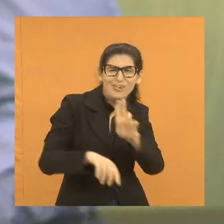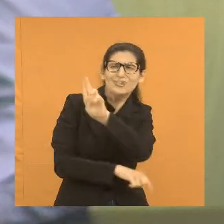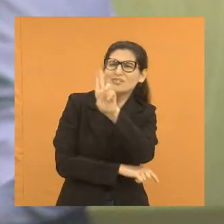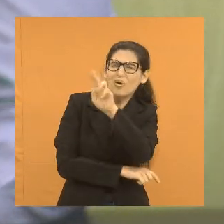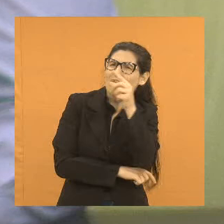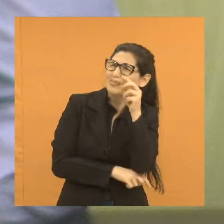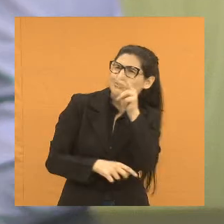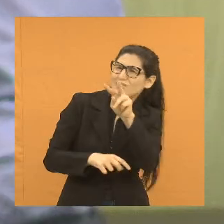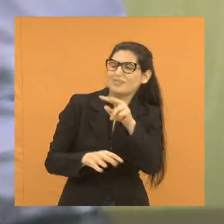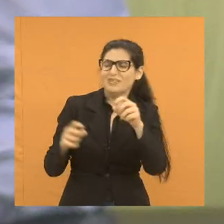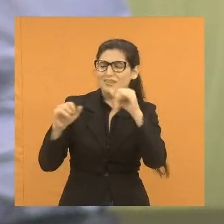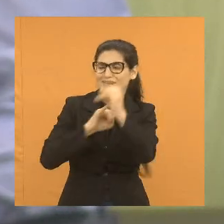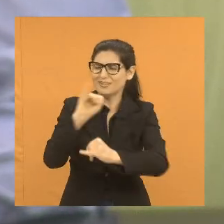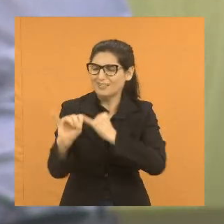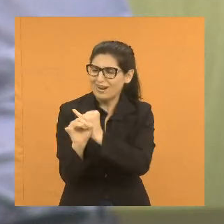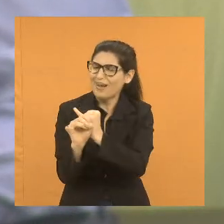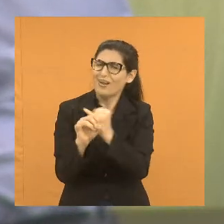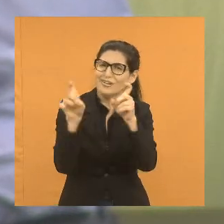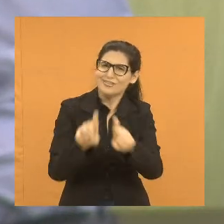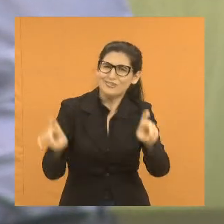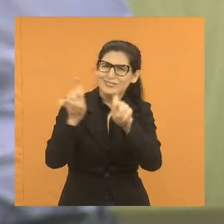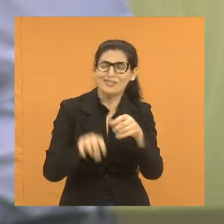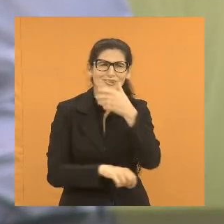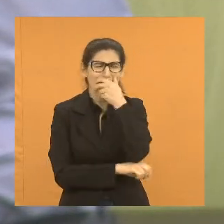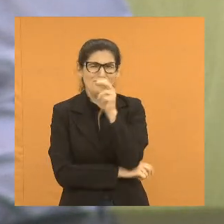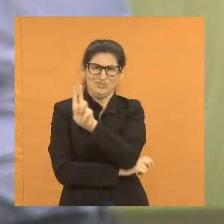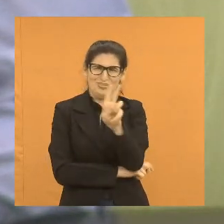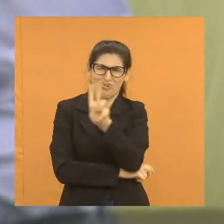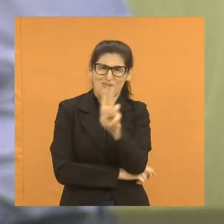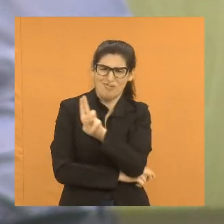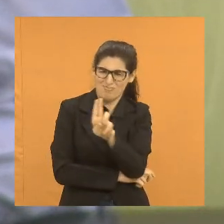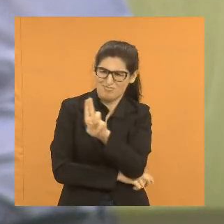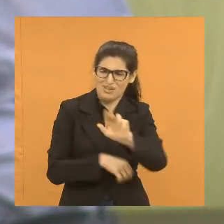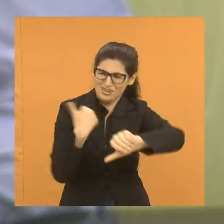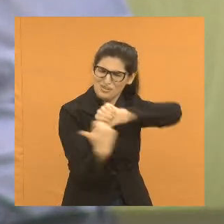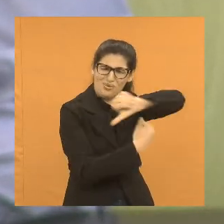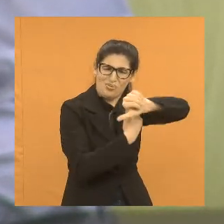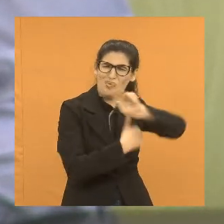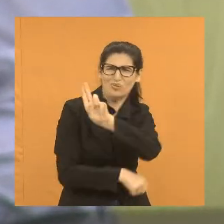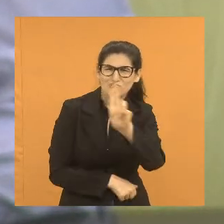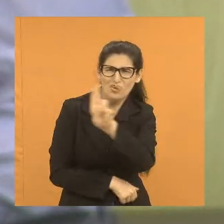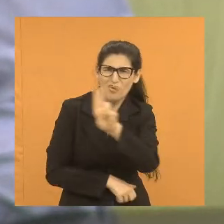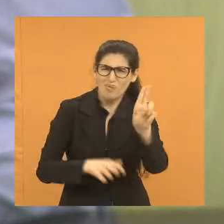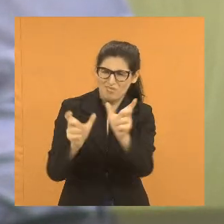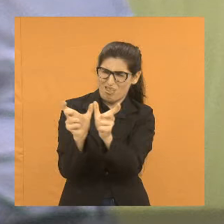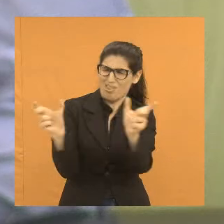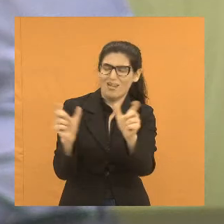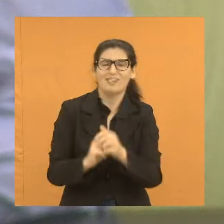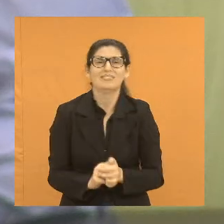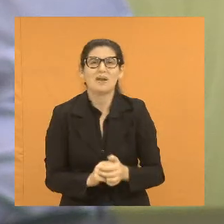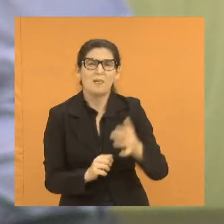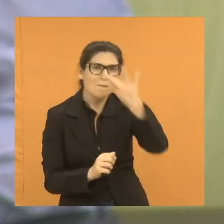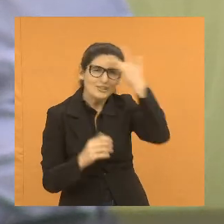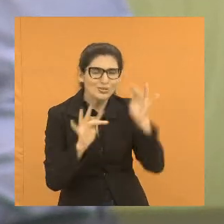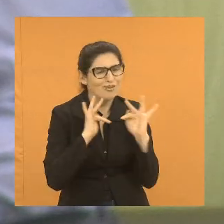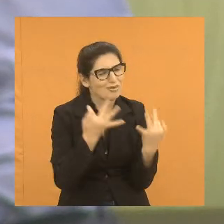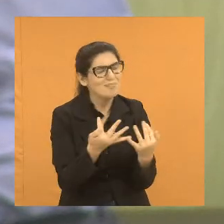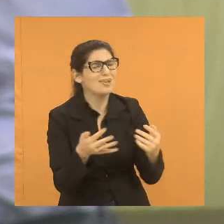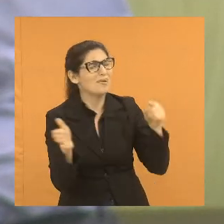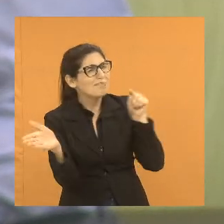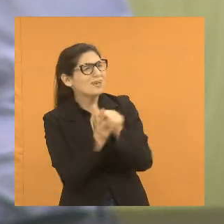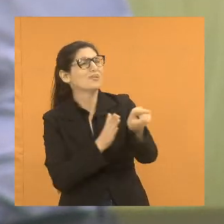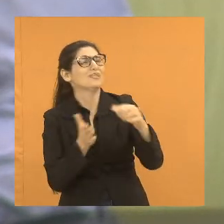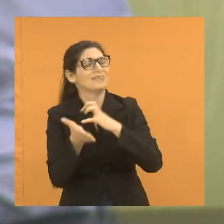Dr. Telmo tinha saído de lá, até pessoas da própria família questionando a Secretaria de Saúde em público.